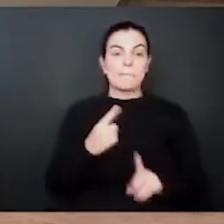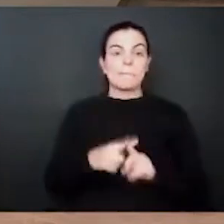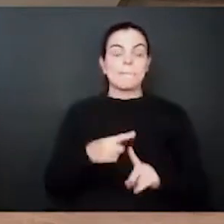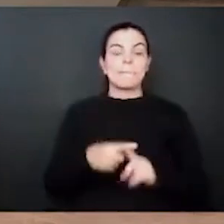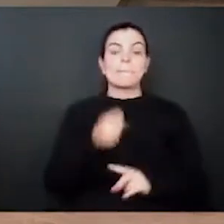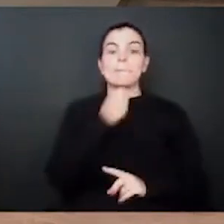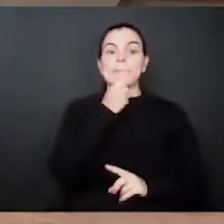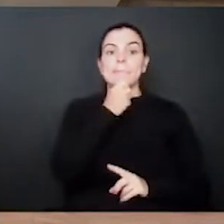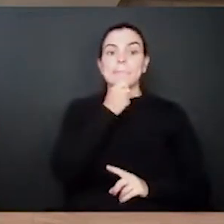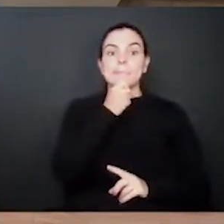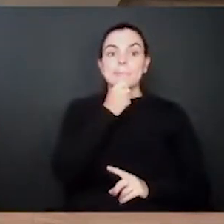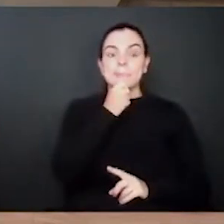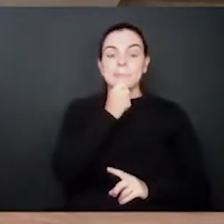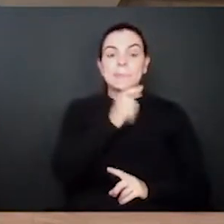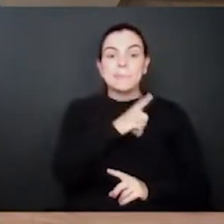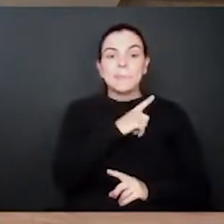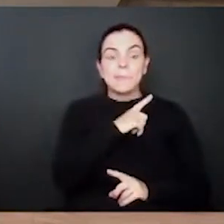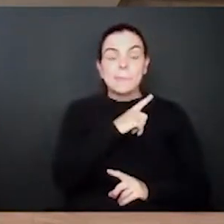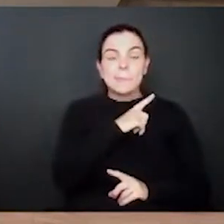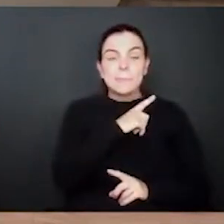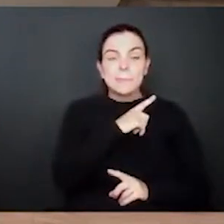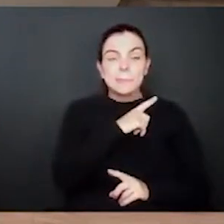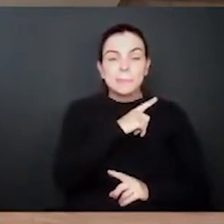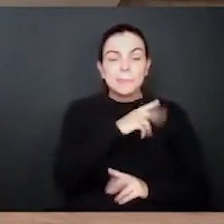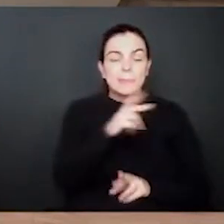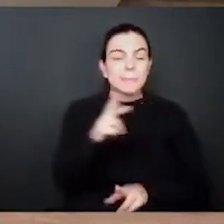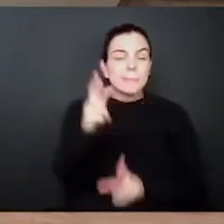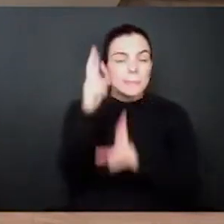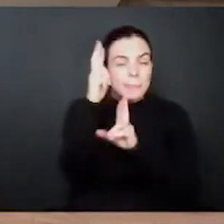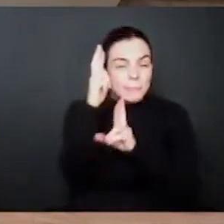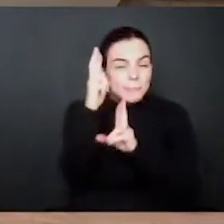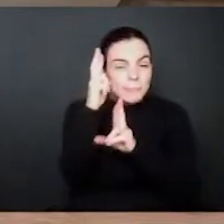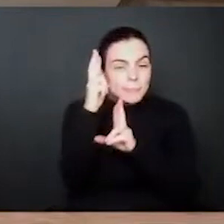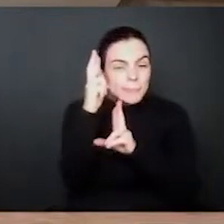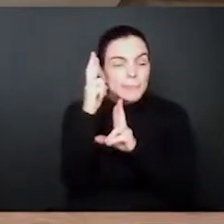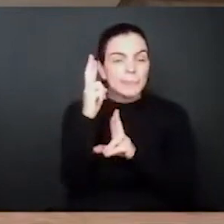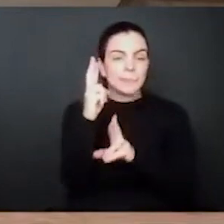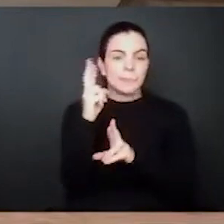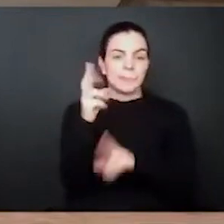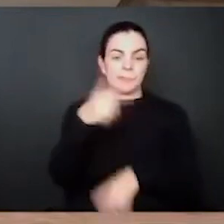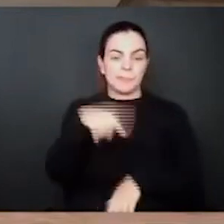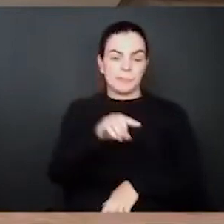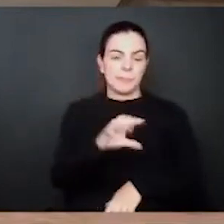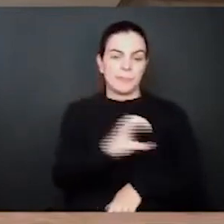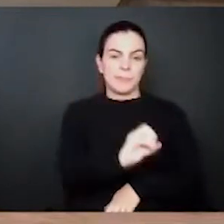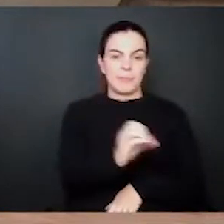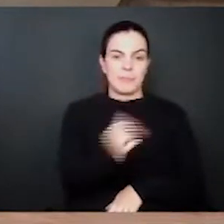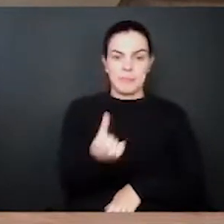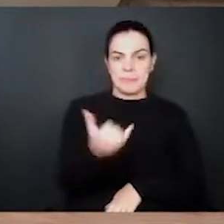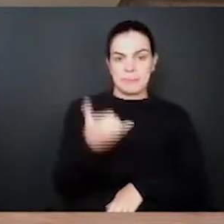uma luzinha no fim do túnel para a primeira infância, levando para